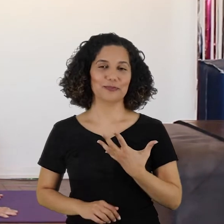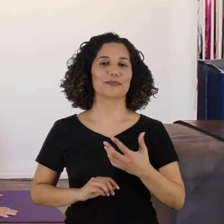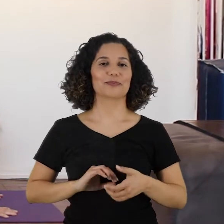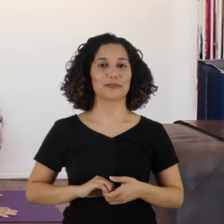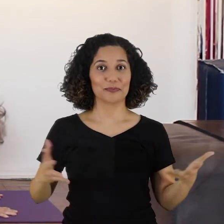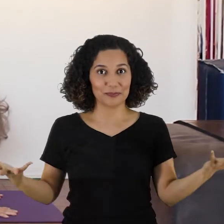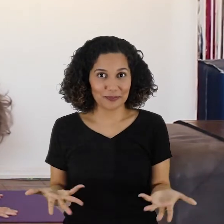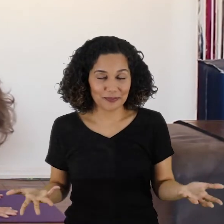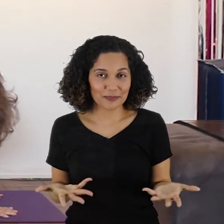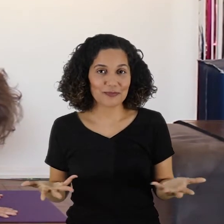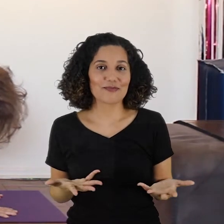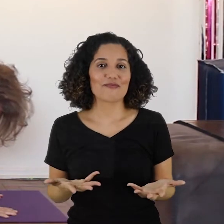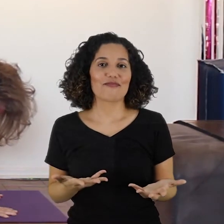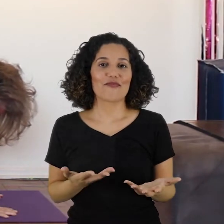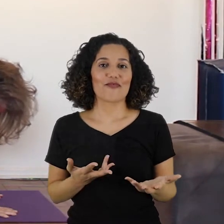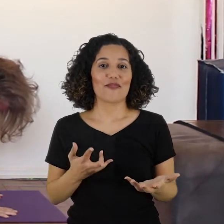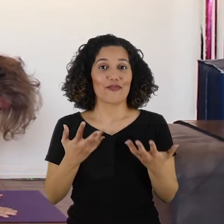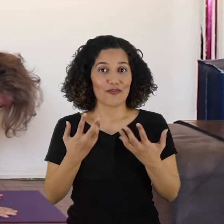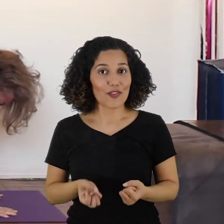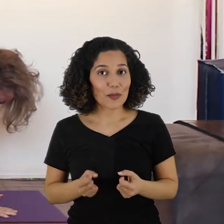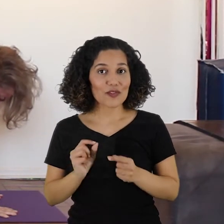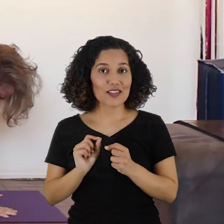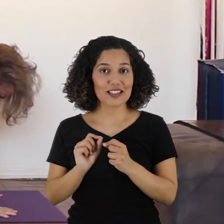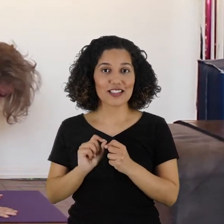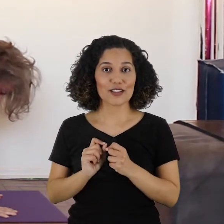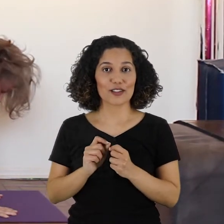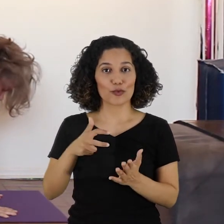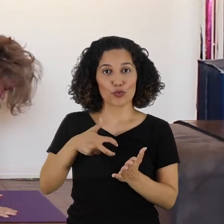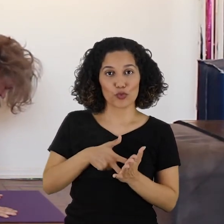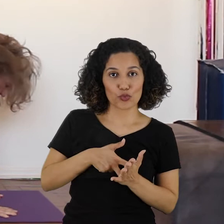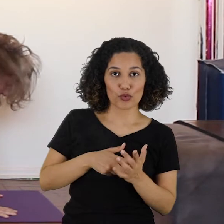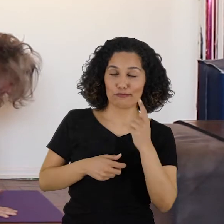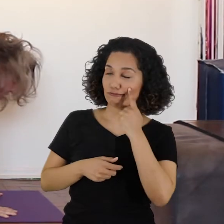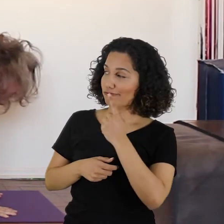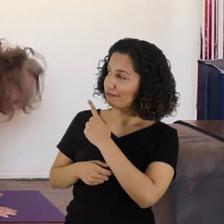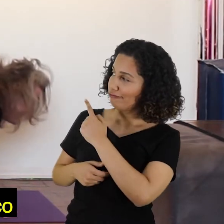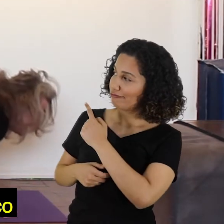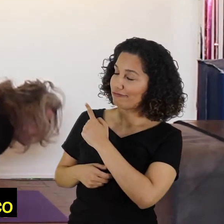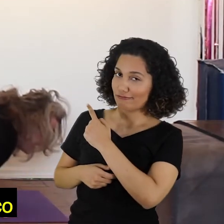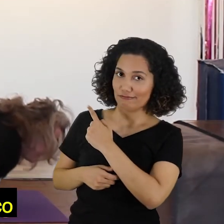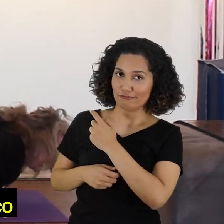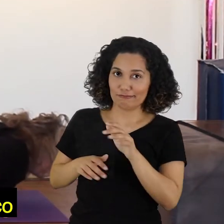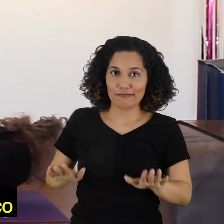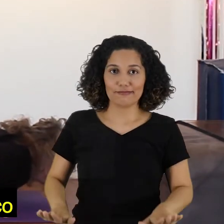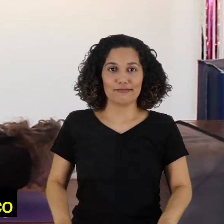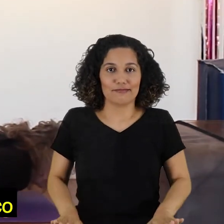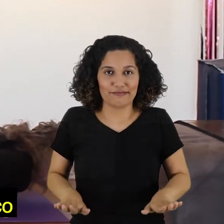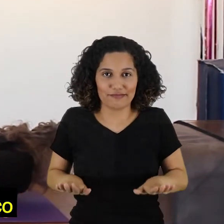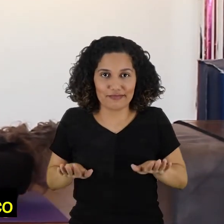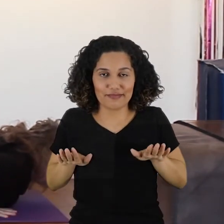Boa. Agora a gente vai colocar os joelhos no chão, vai fazer aquela flexão